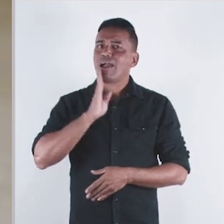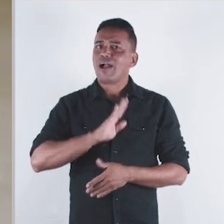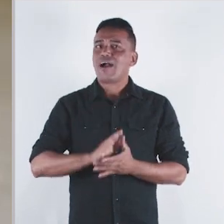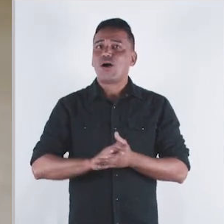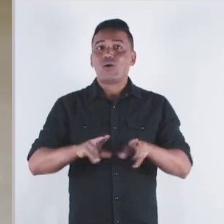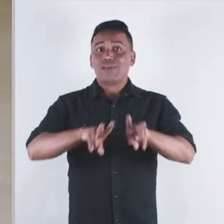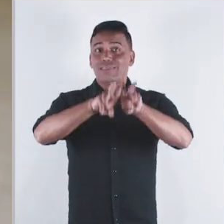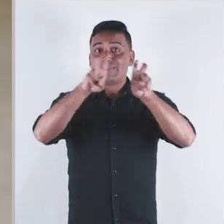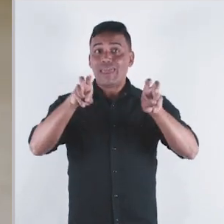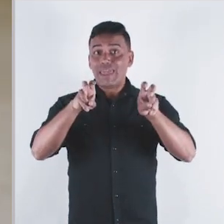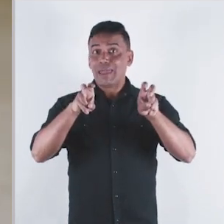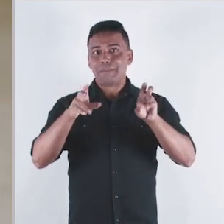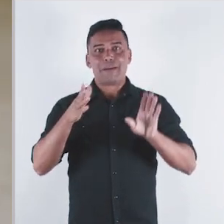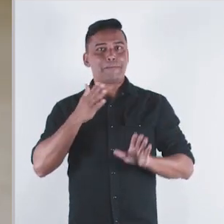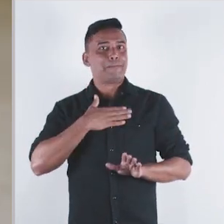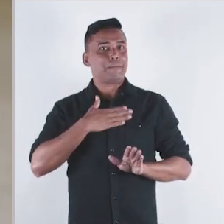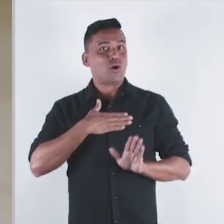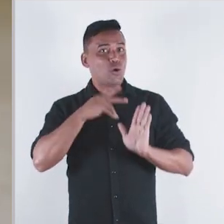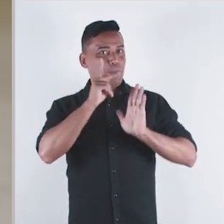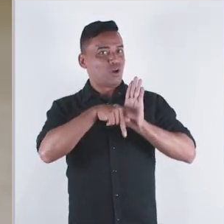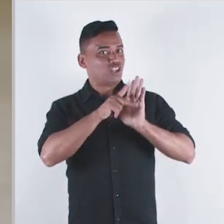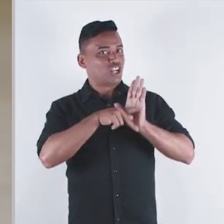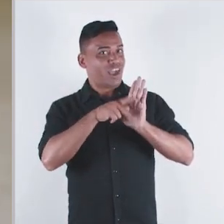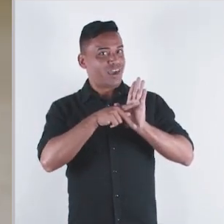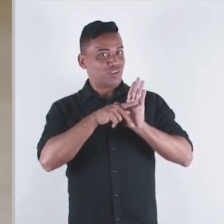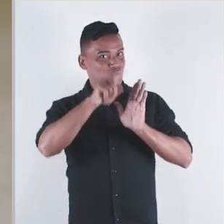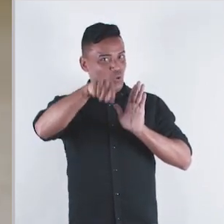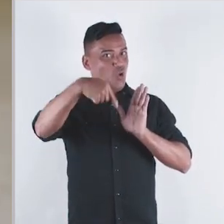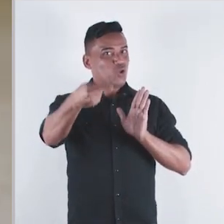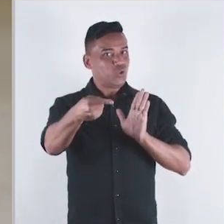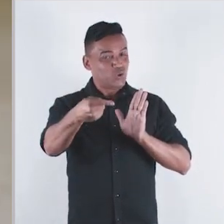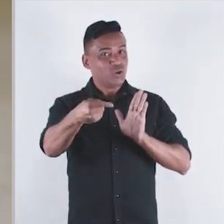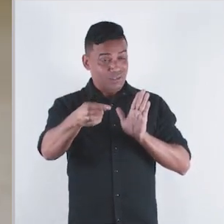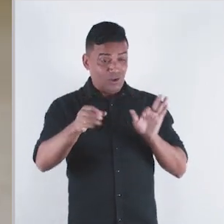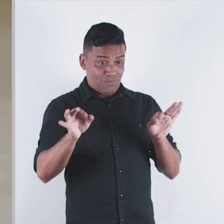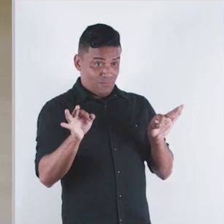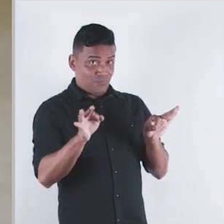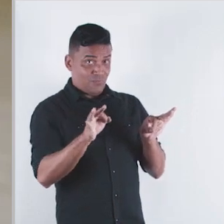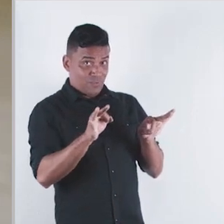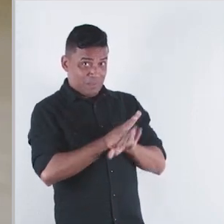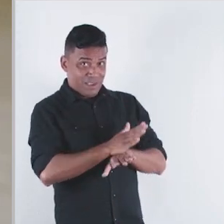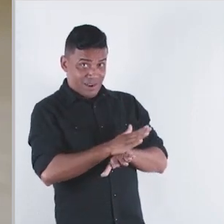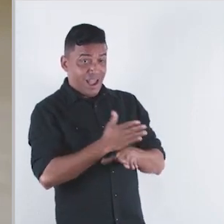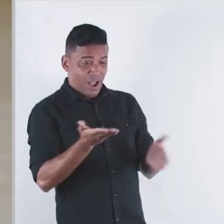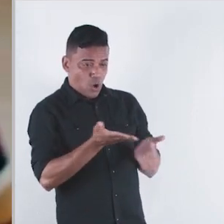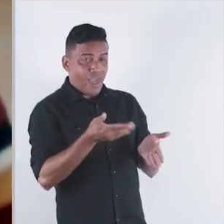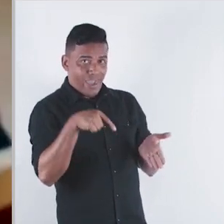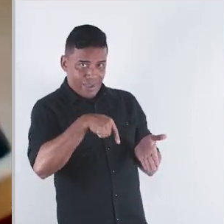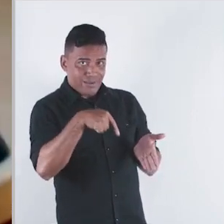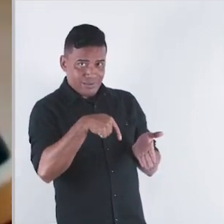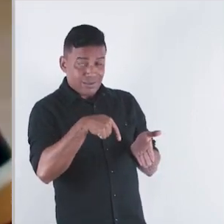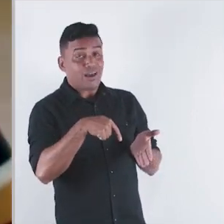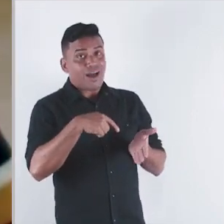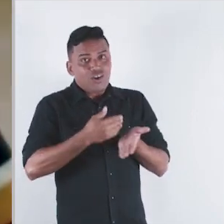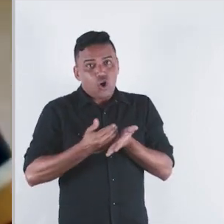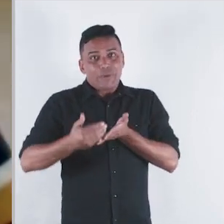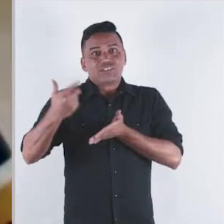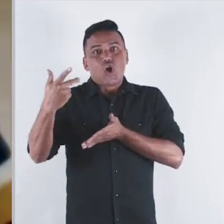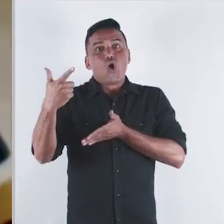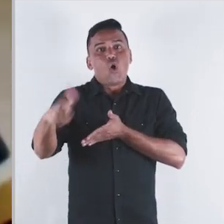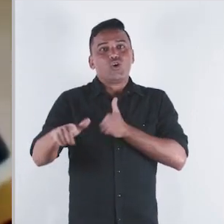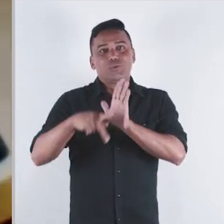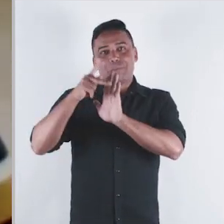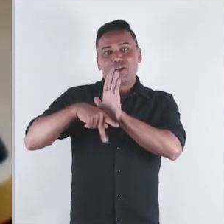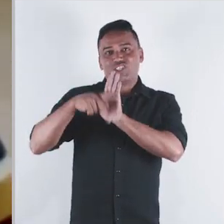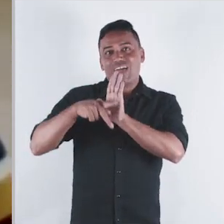meu próximo projeto, né? Encerrado este, né? Que se encerra em fevereiro do próximo ano. O